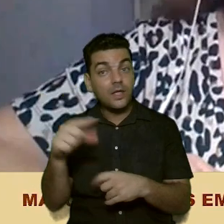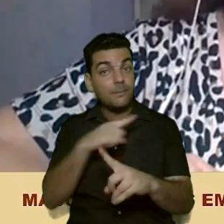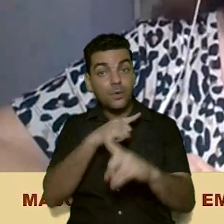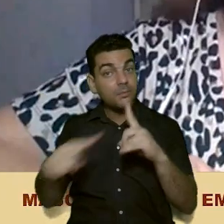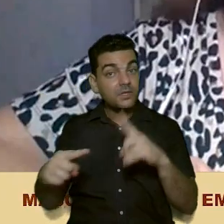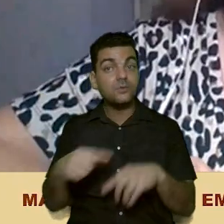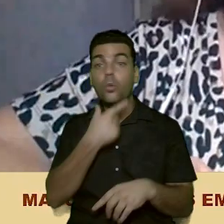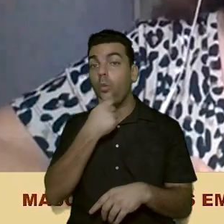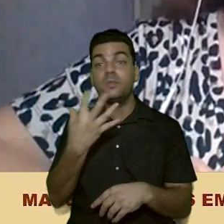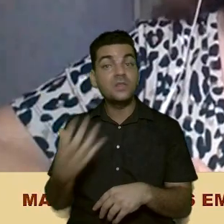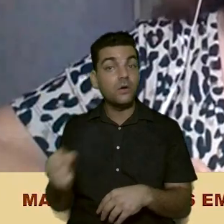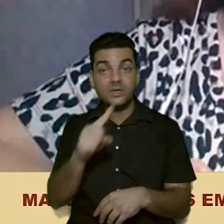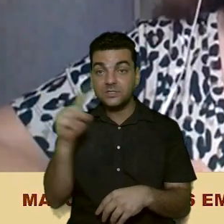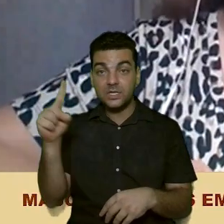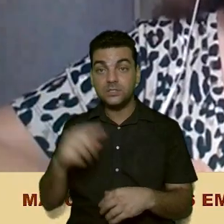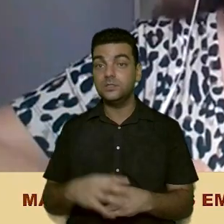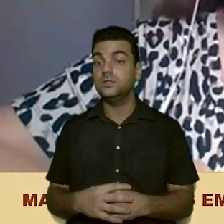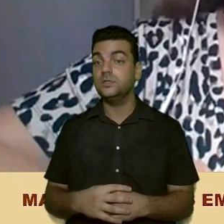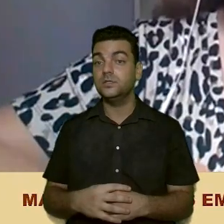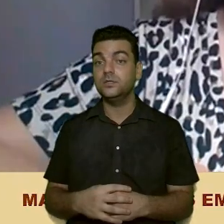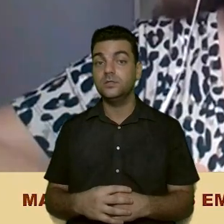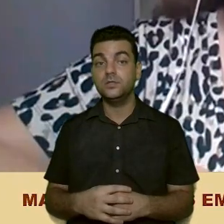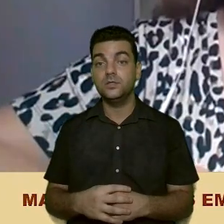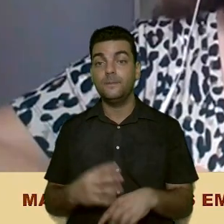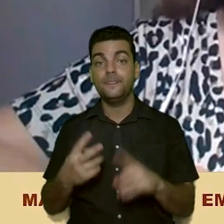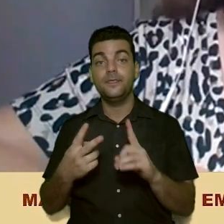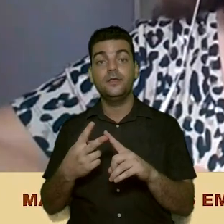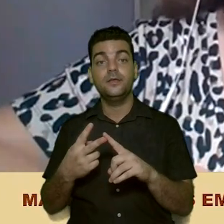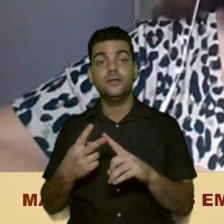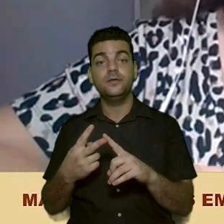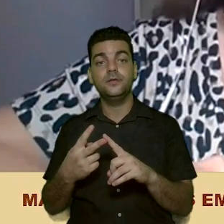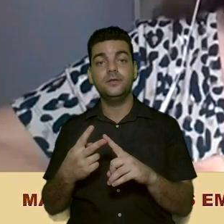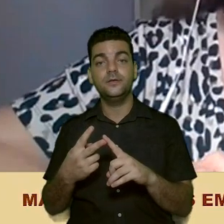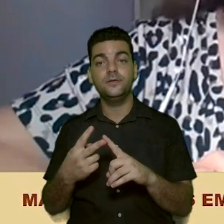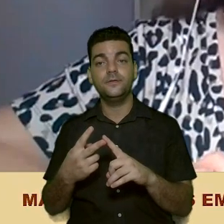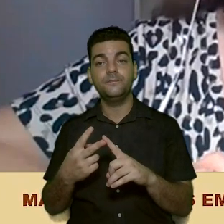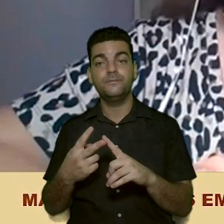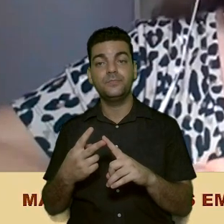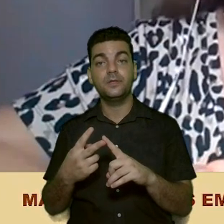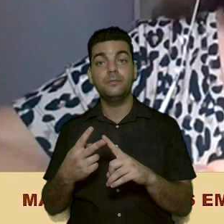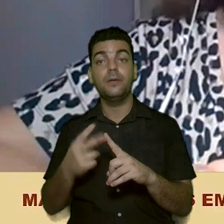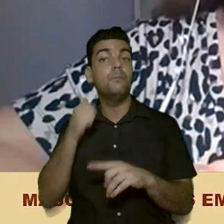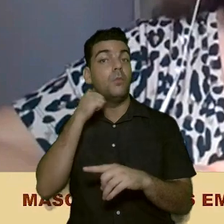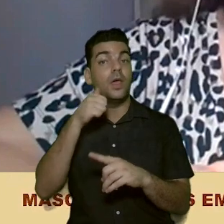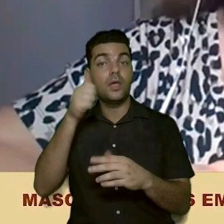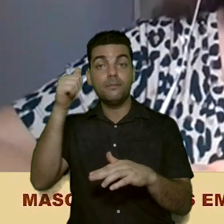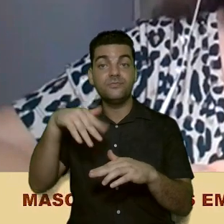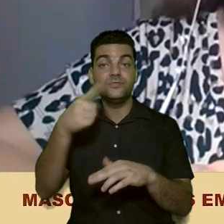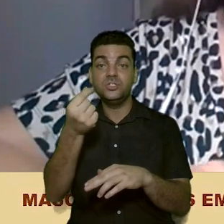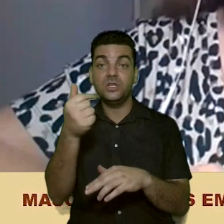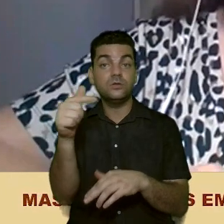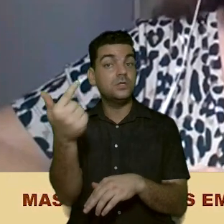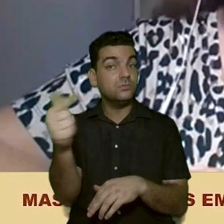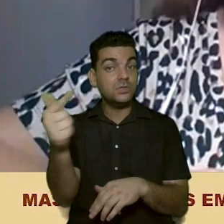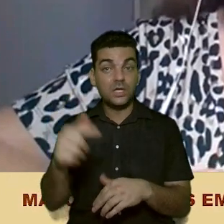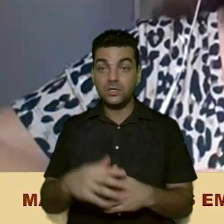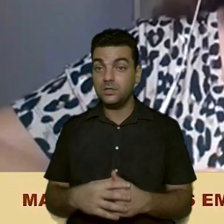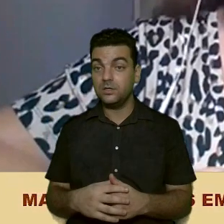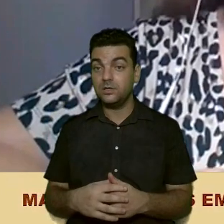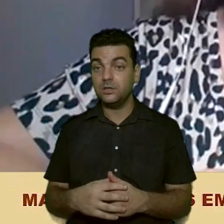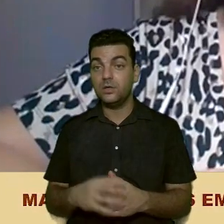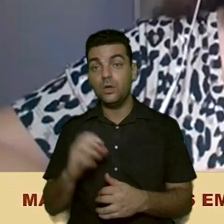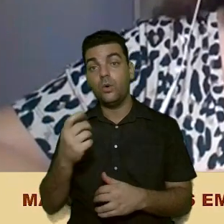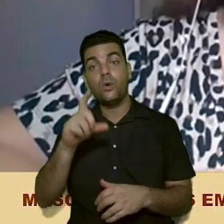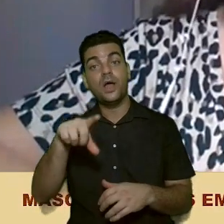porque o marido é o homem que tem a carteira. Mulheres que têm, por exemplo, não têm conta no banco, ou tem conta no banco, mas o cartão fica